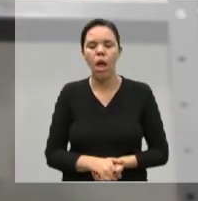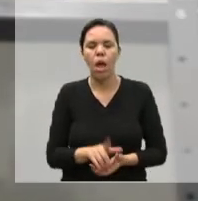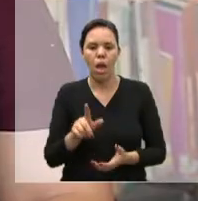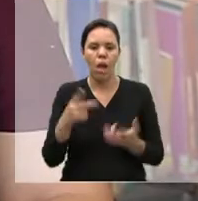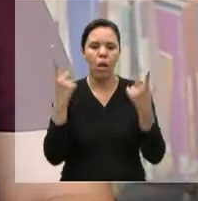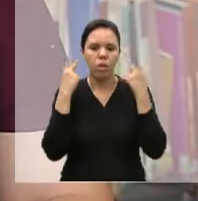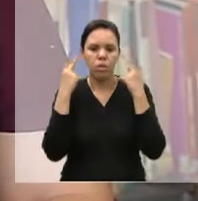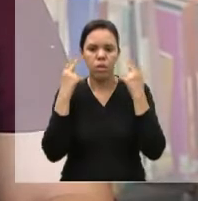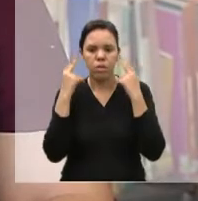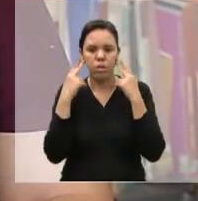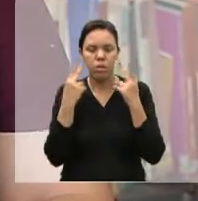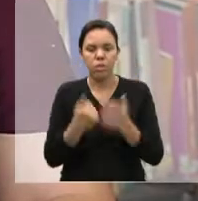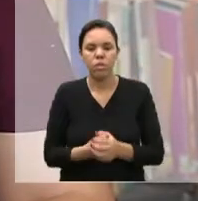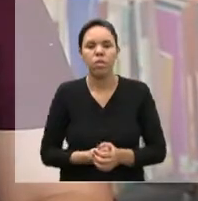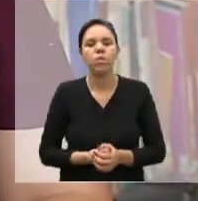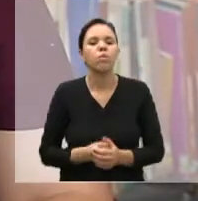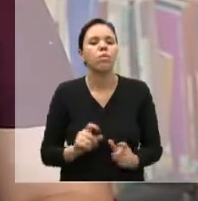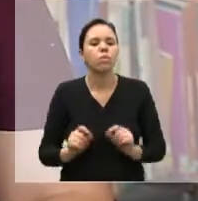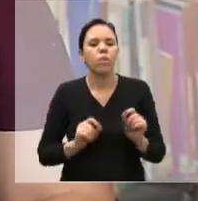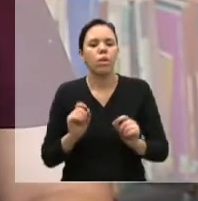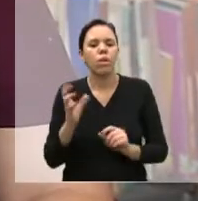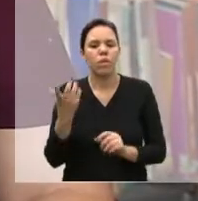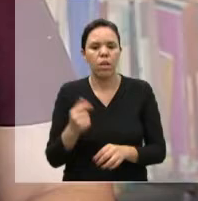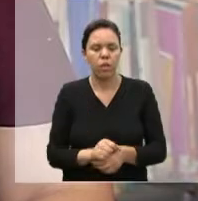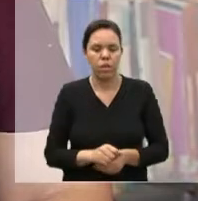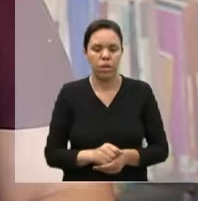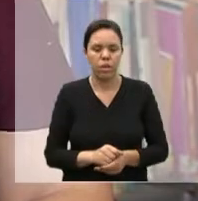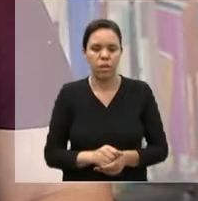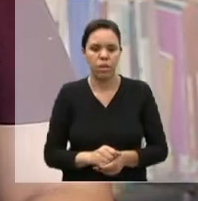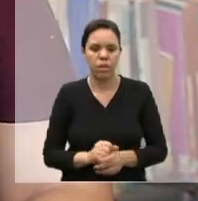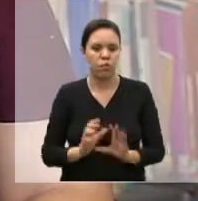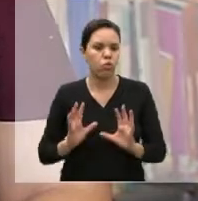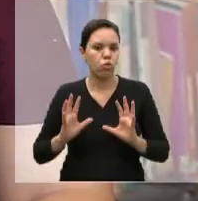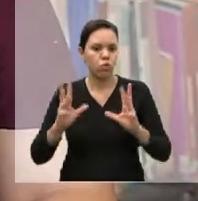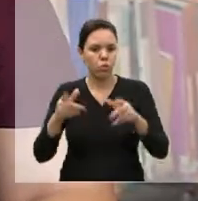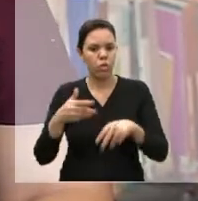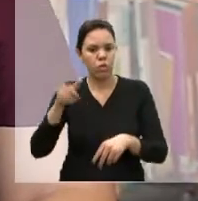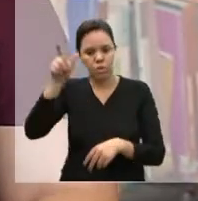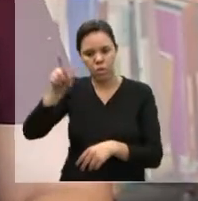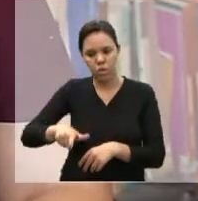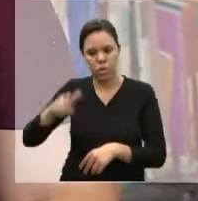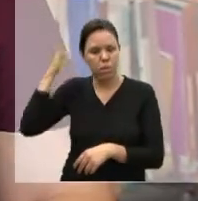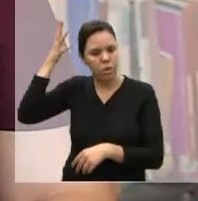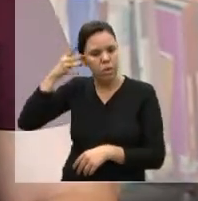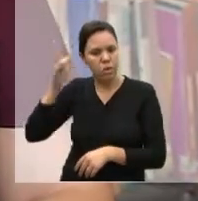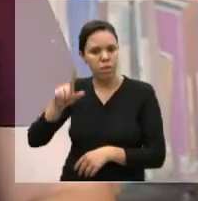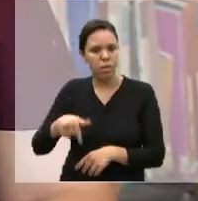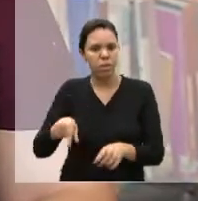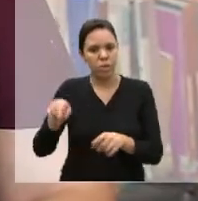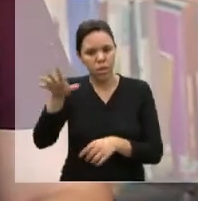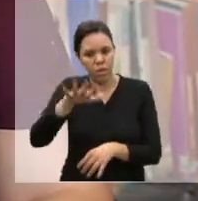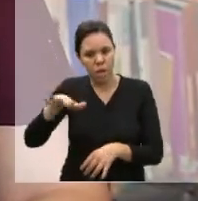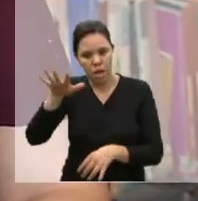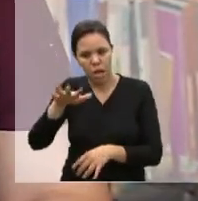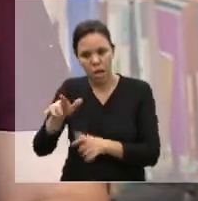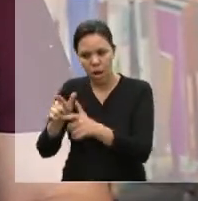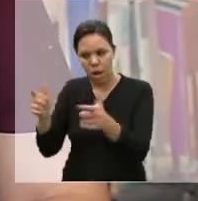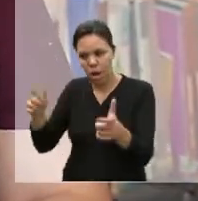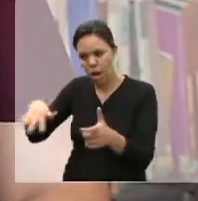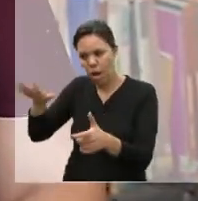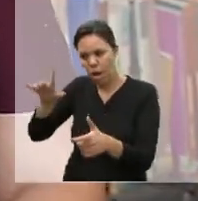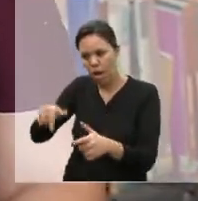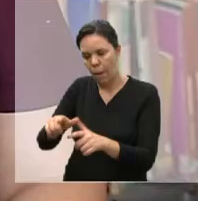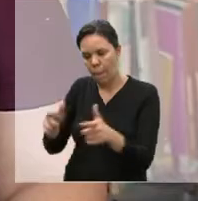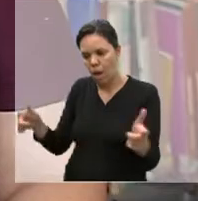recentemente teve um evento em que todos os palestrantes eram homens, numa área em que existem muitas mulheres que desenvolvem pesquisa de